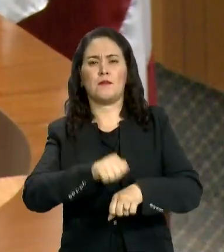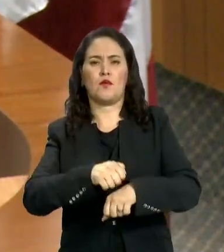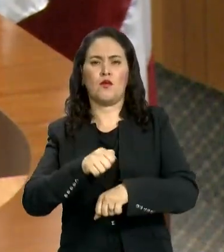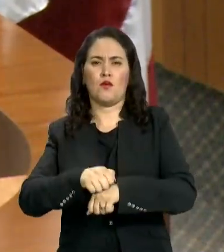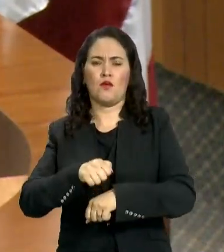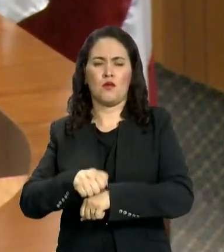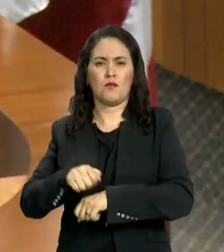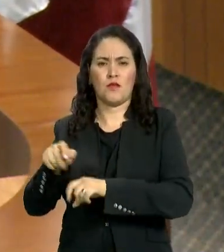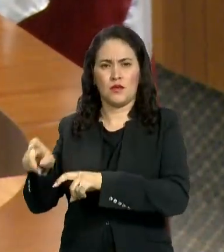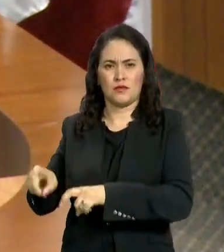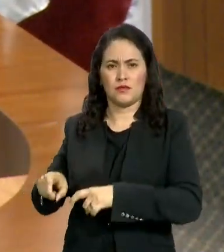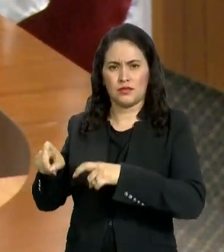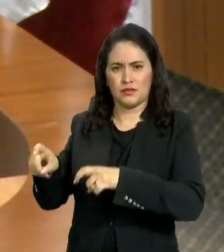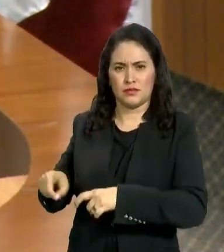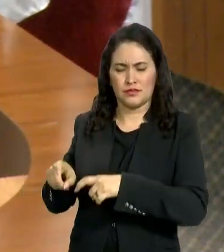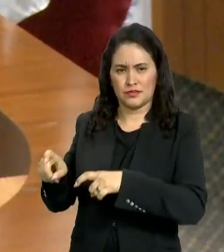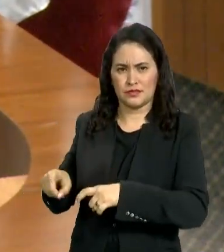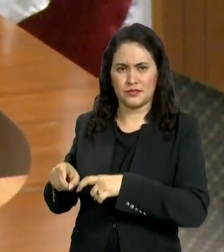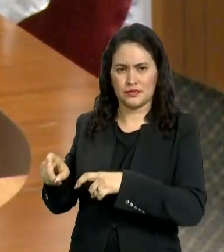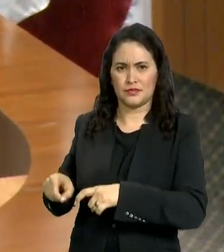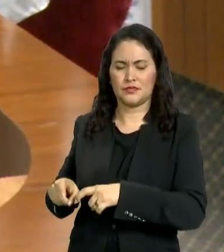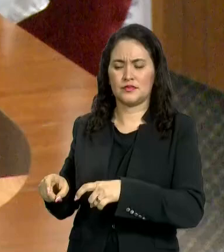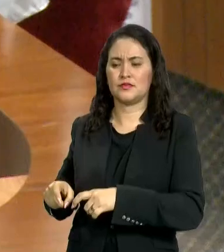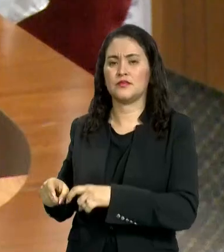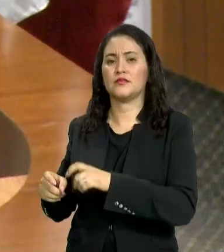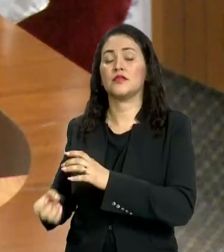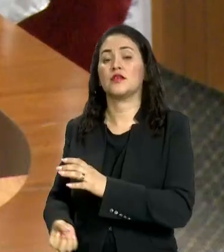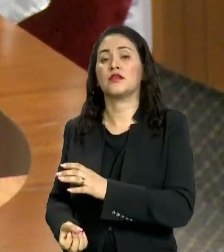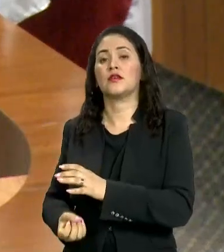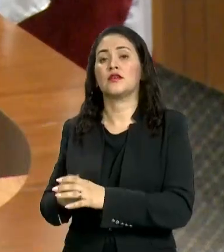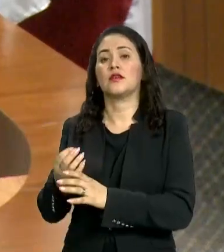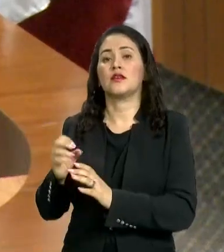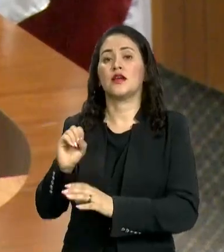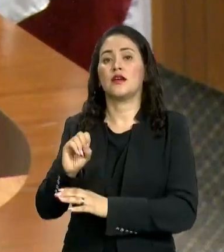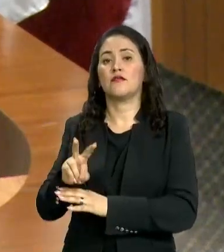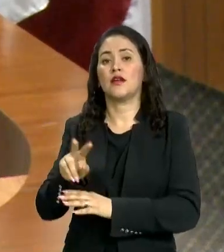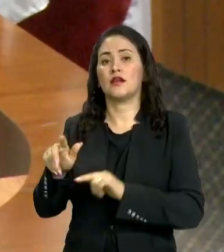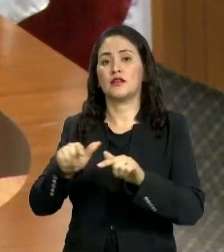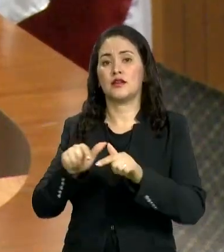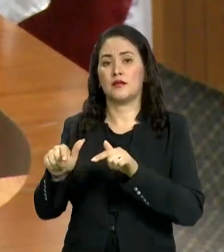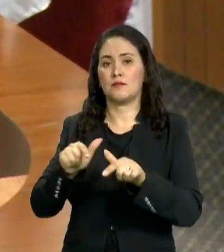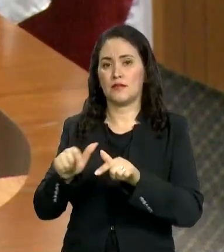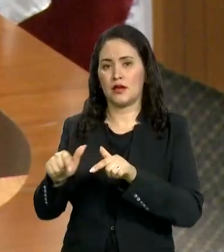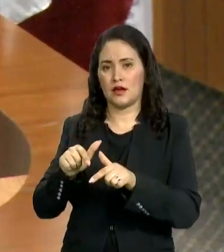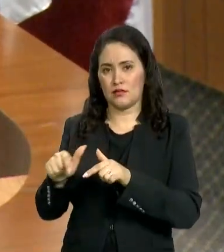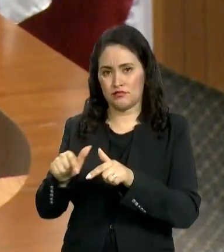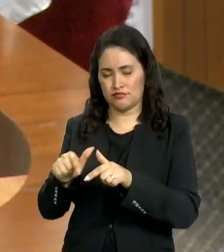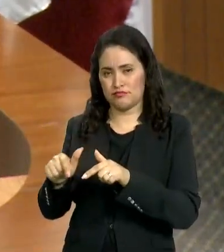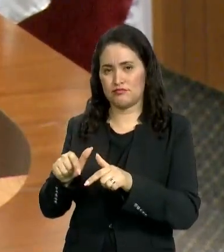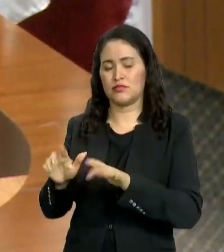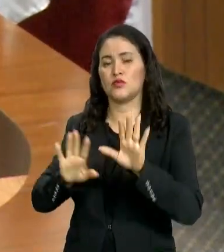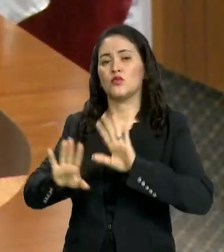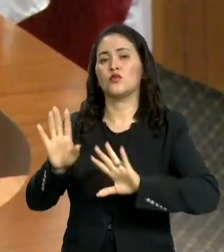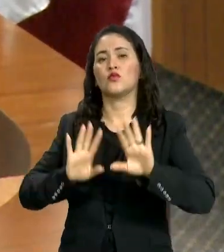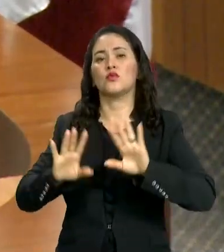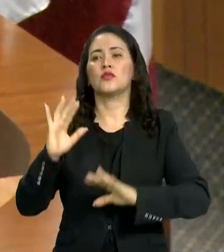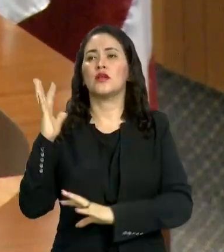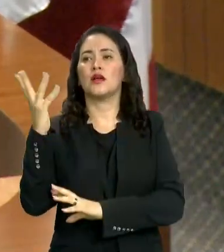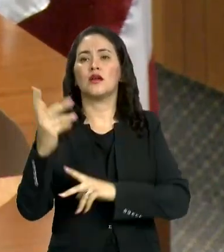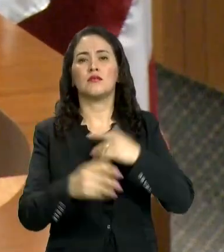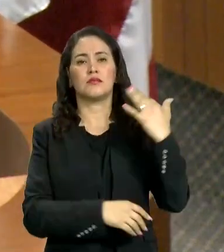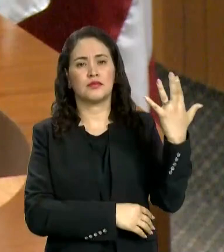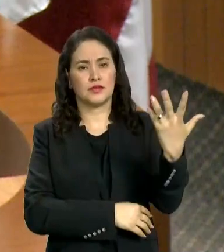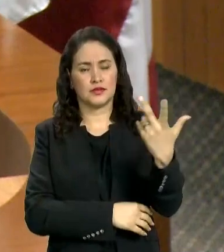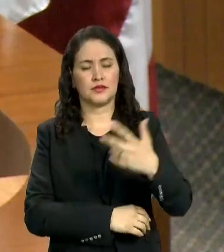paz e de de geração de emprego eh combate à pobreza e também preservação ambiental então é